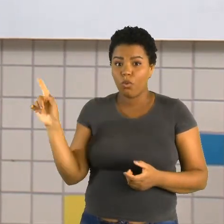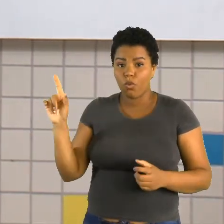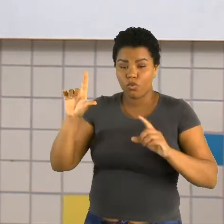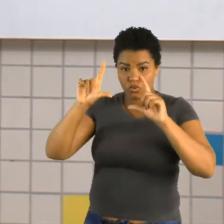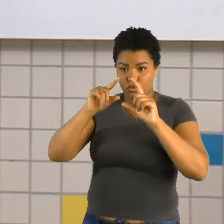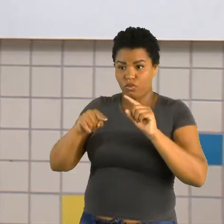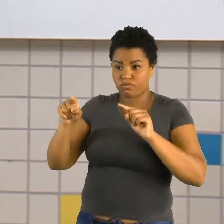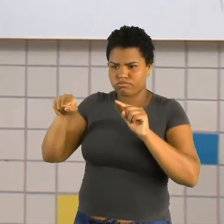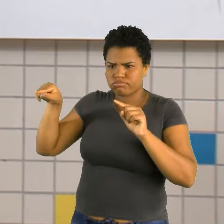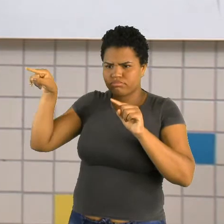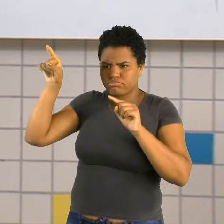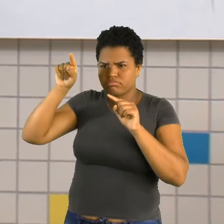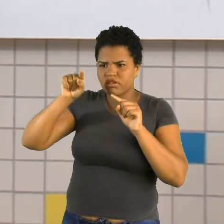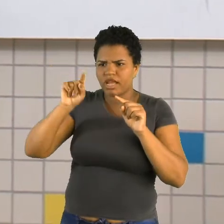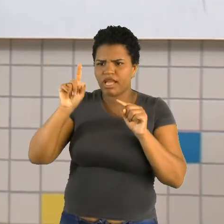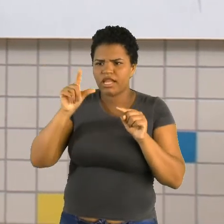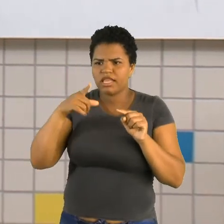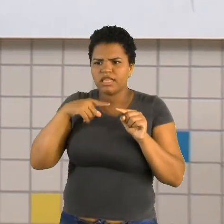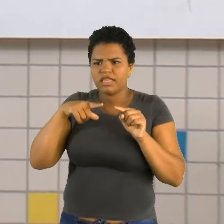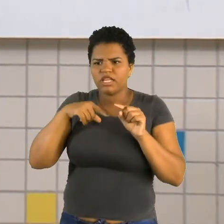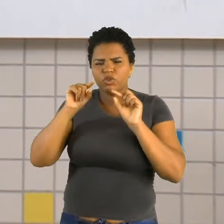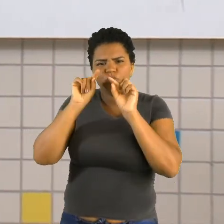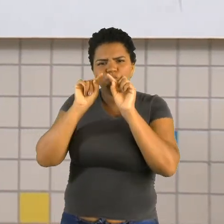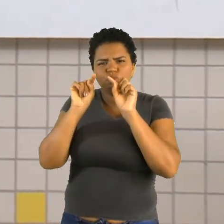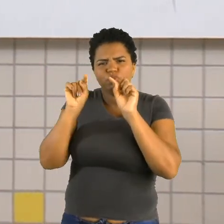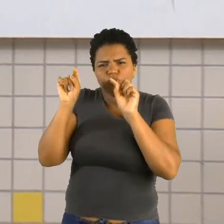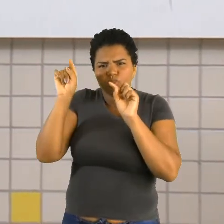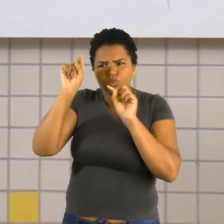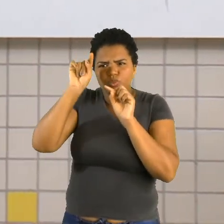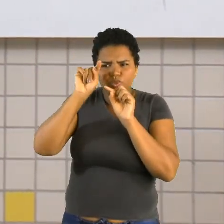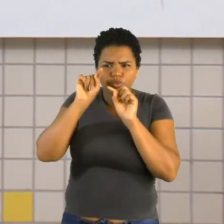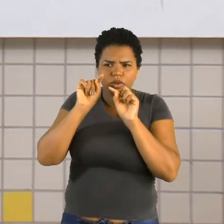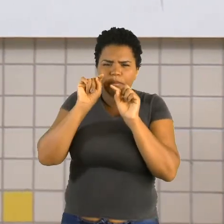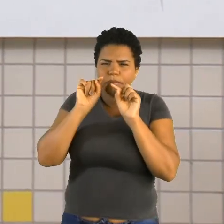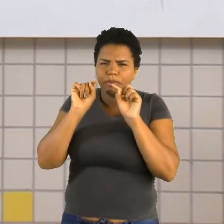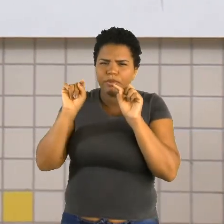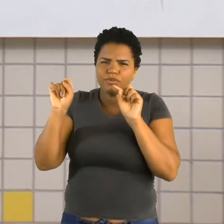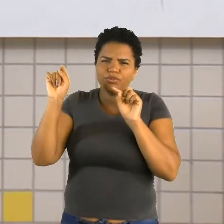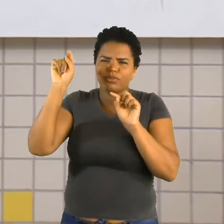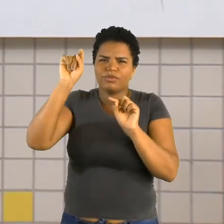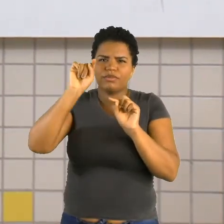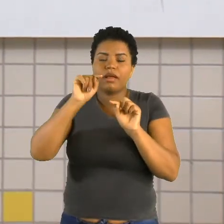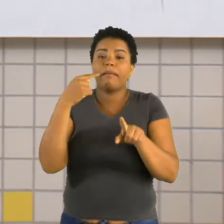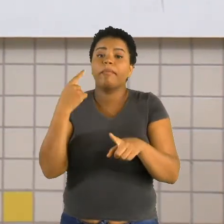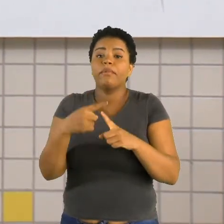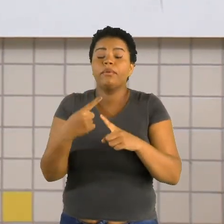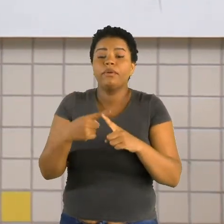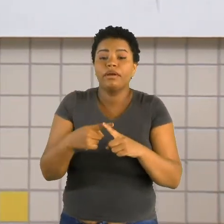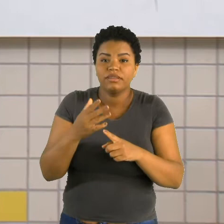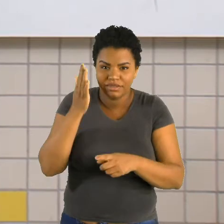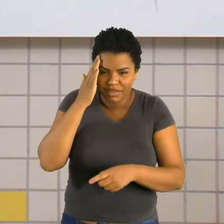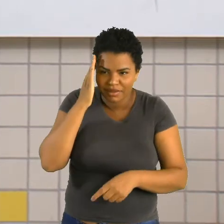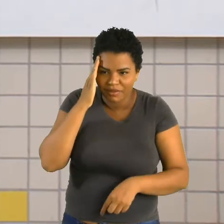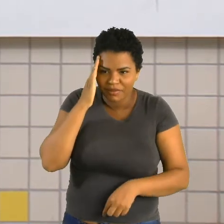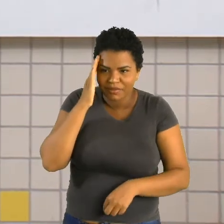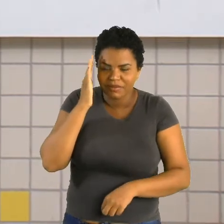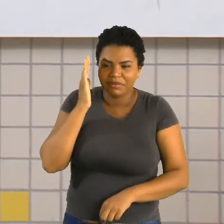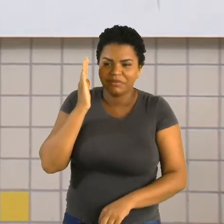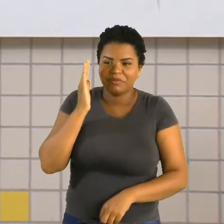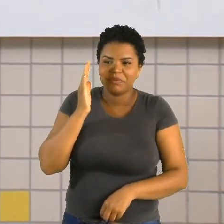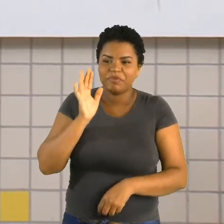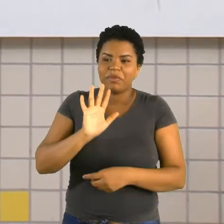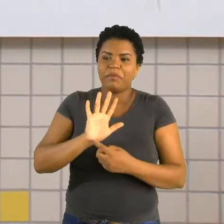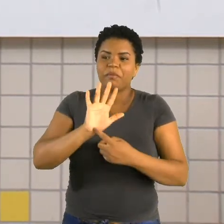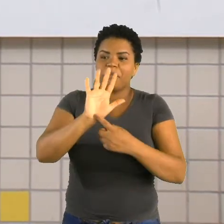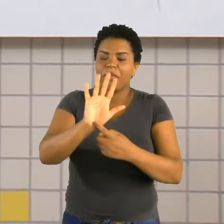Ele é todo cheio de tracinhos, pontilhadinhos. Sabe por que ele é assim? Porque ele indica,